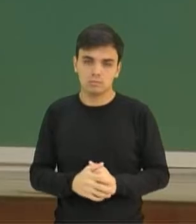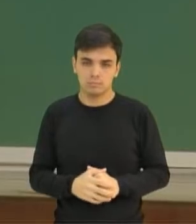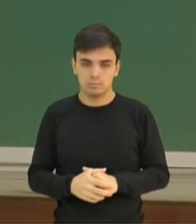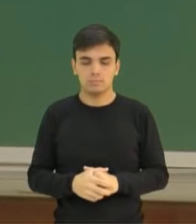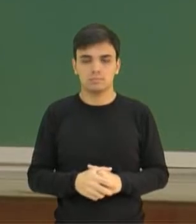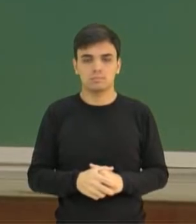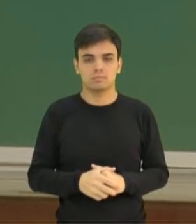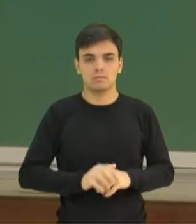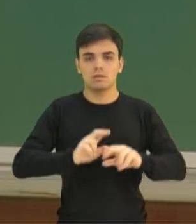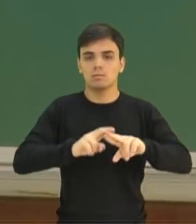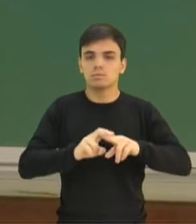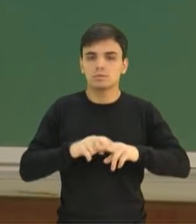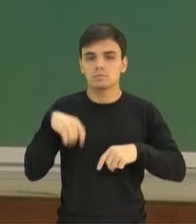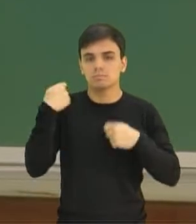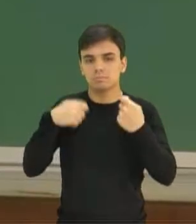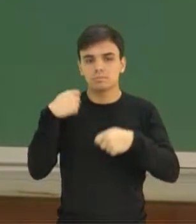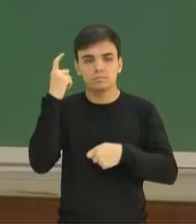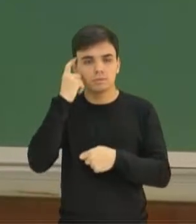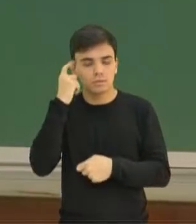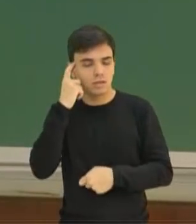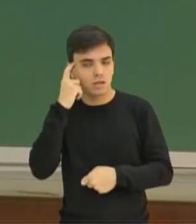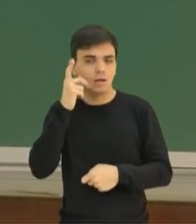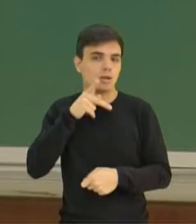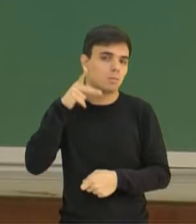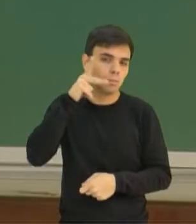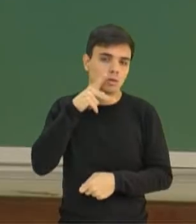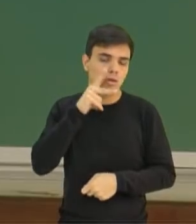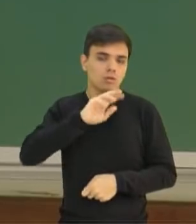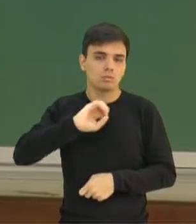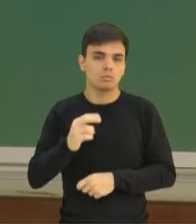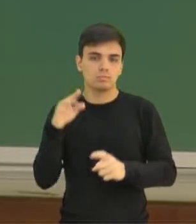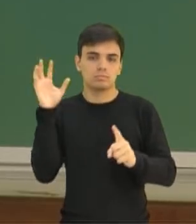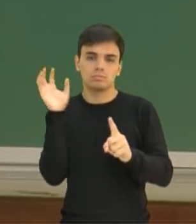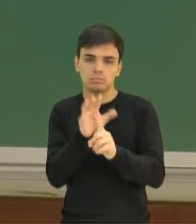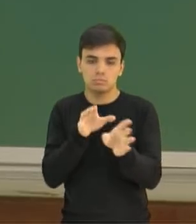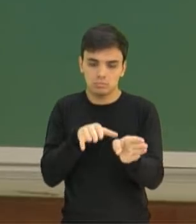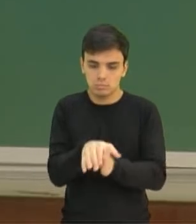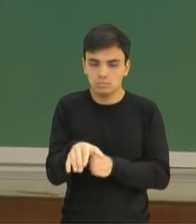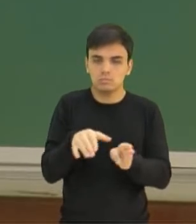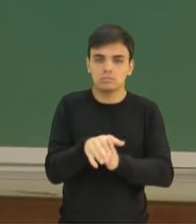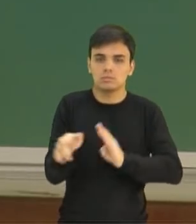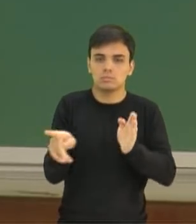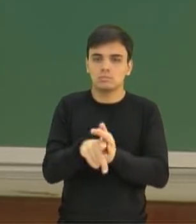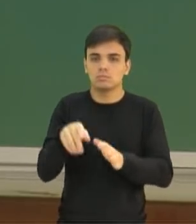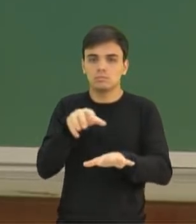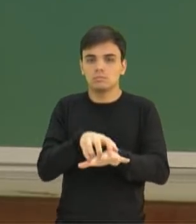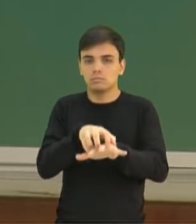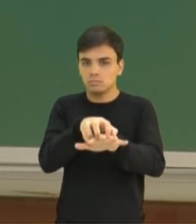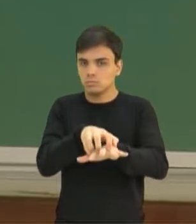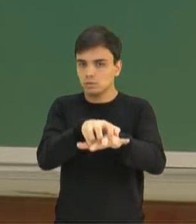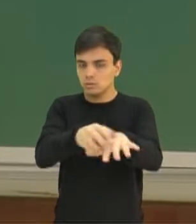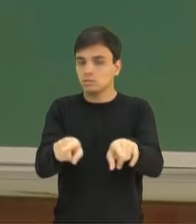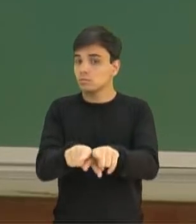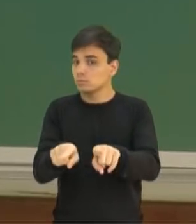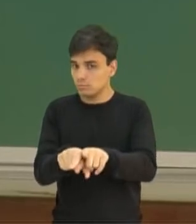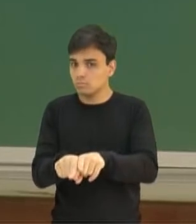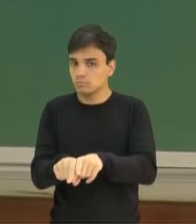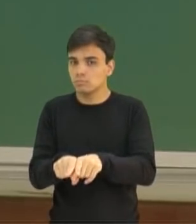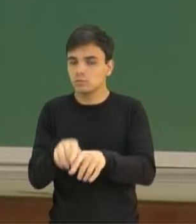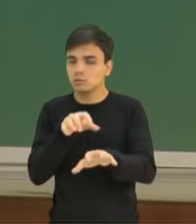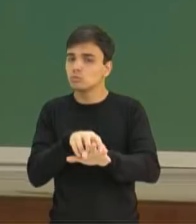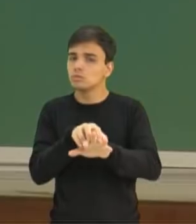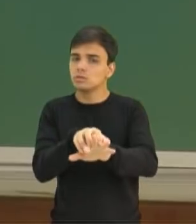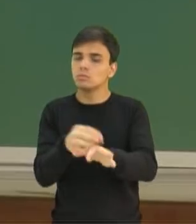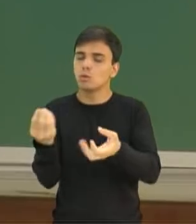importante pensar ali em políticas, em incentivos ao turismo, a estrutura do turismo para melhorar